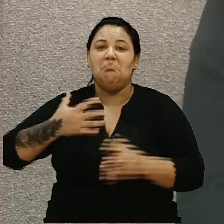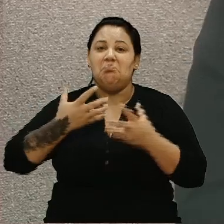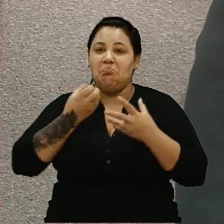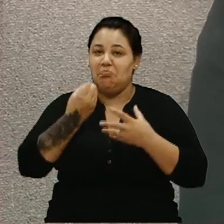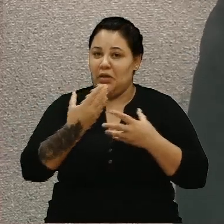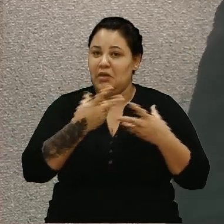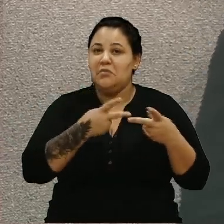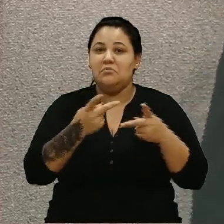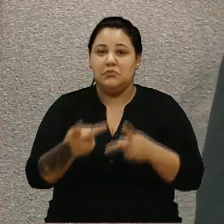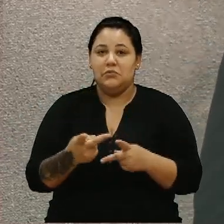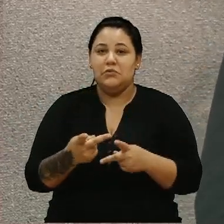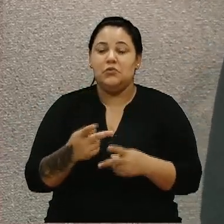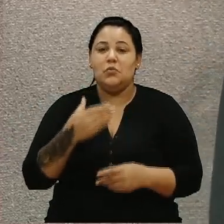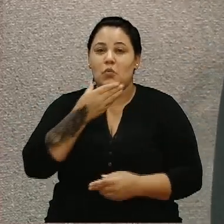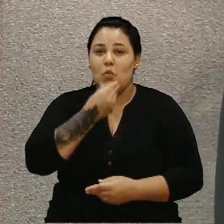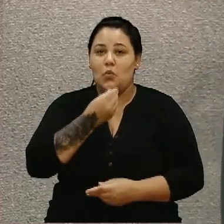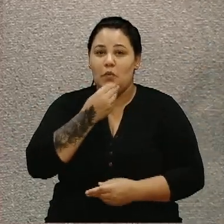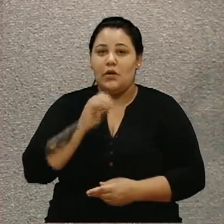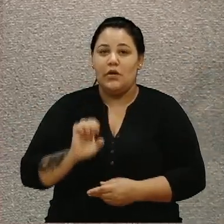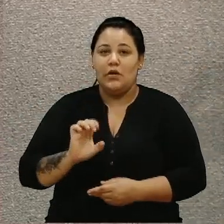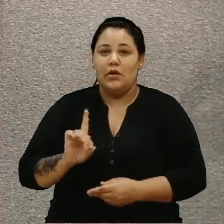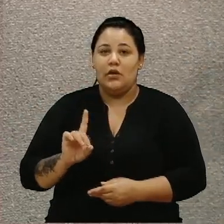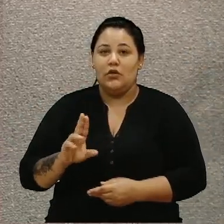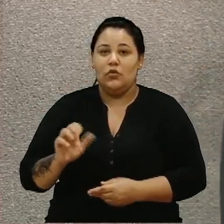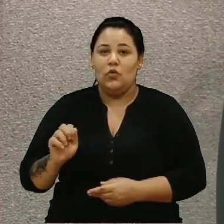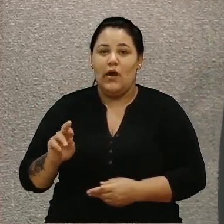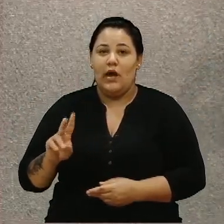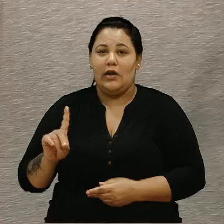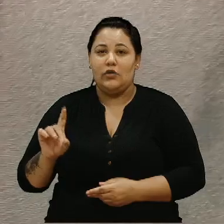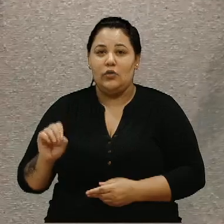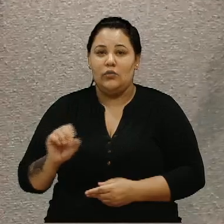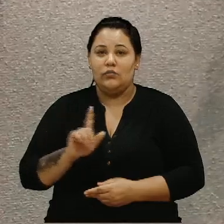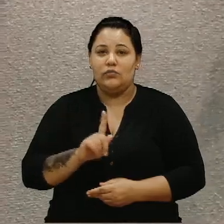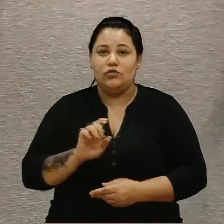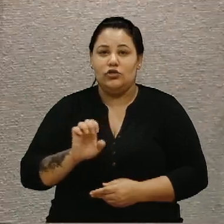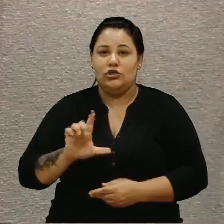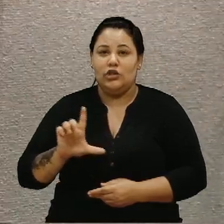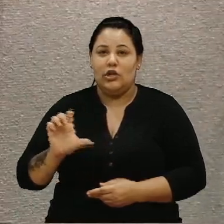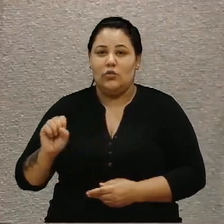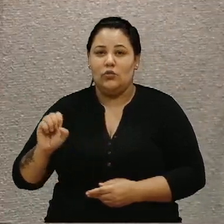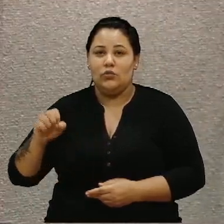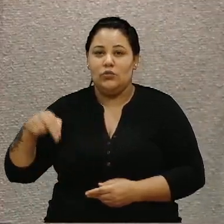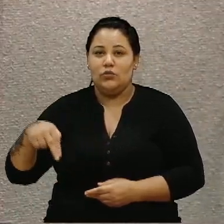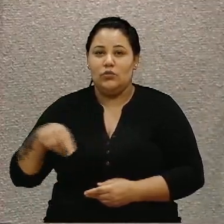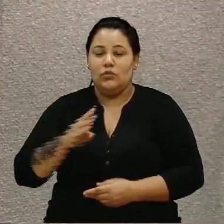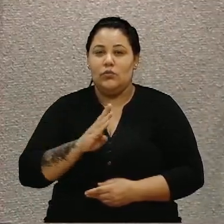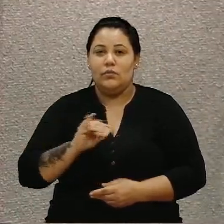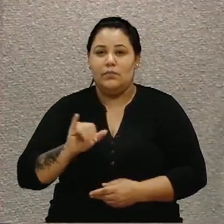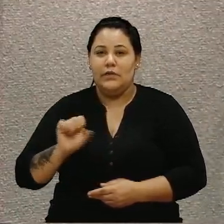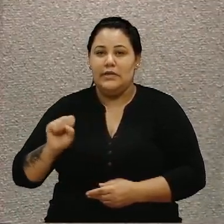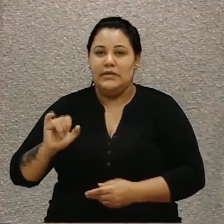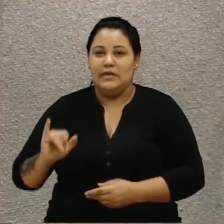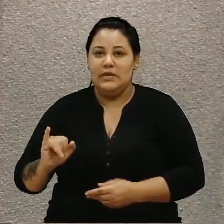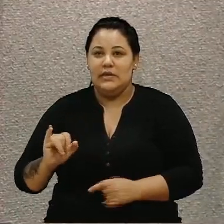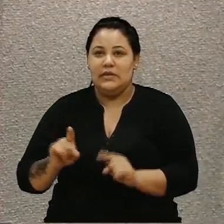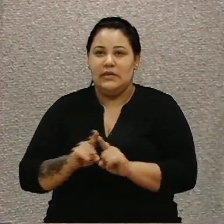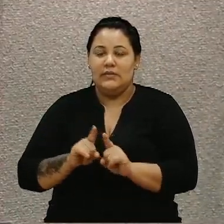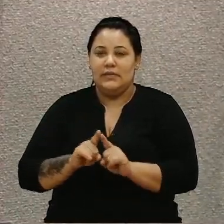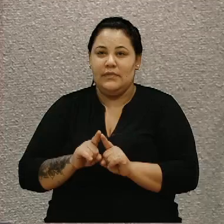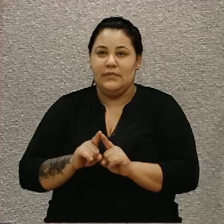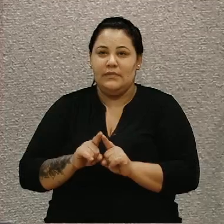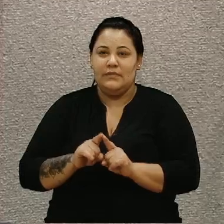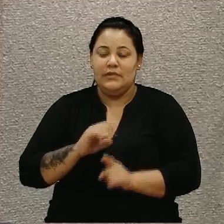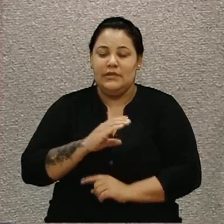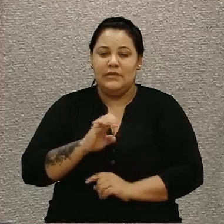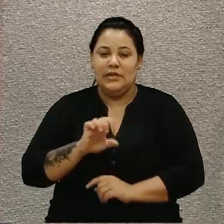senhor Eduardo Miquelin, Gelson Dalberto, o senhor Bizi e o senhor